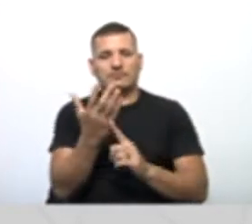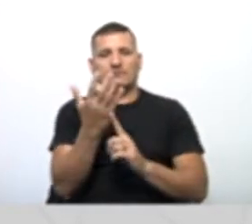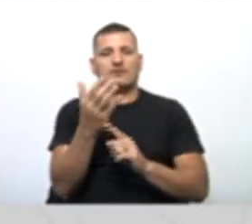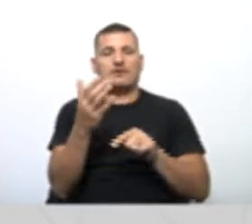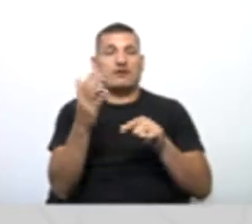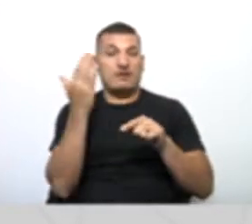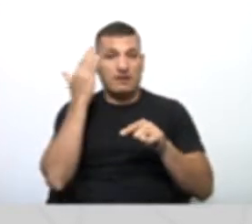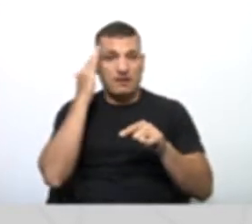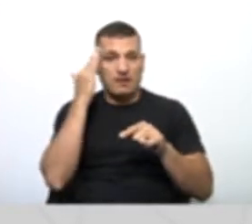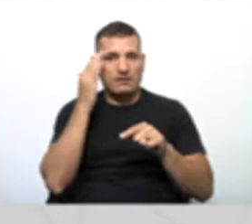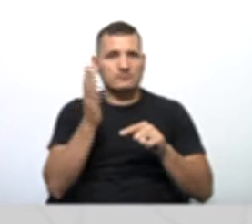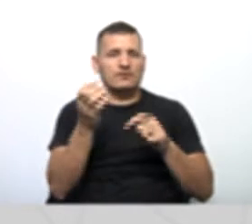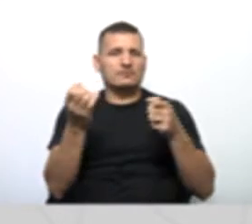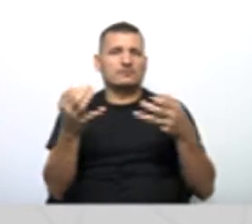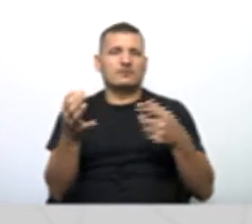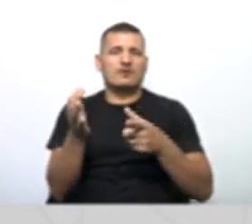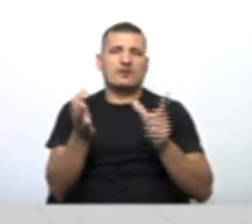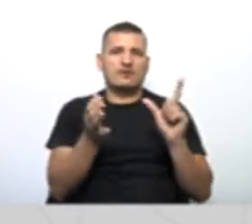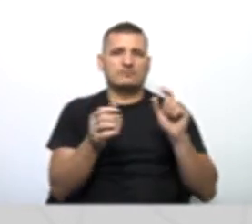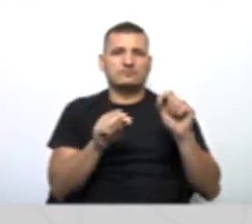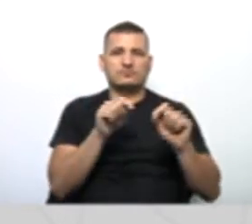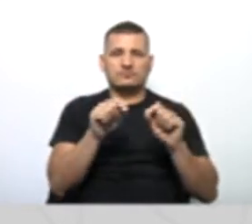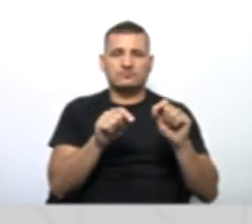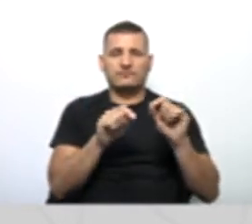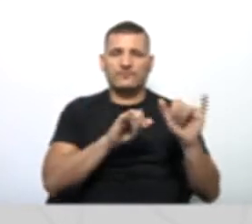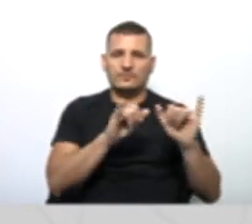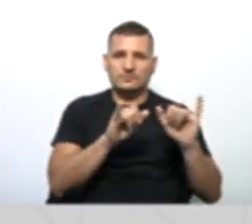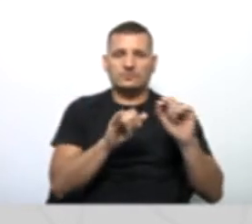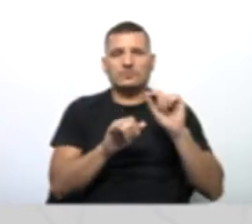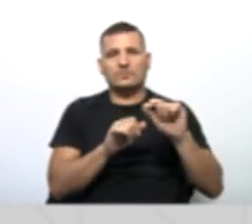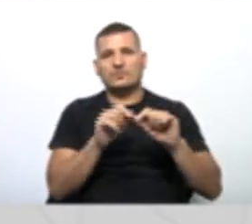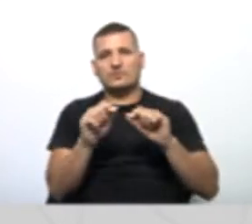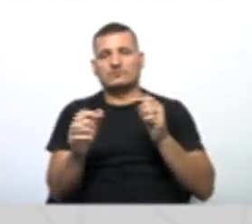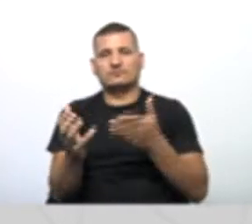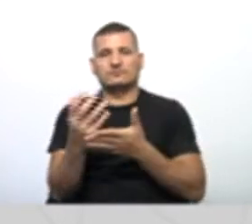antes também o que era informação e o que era dado, mas a gente relembra já já.